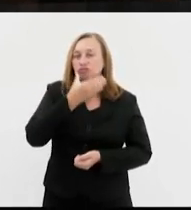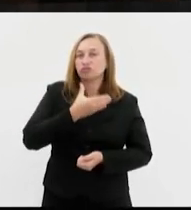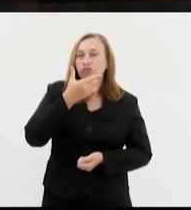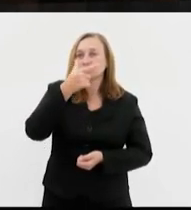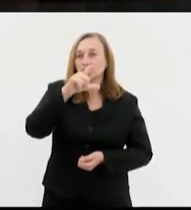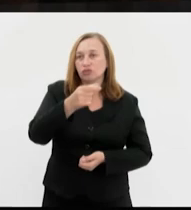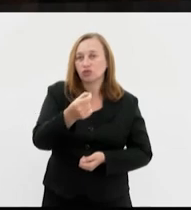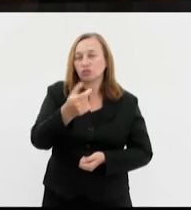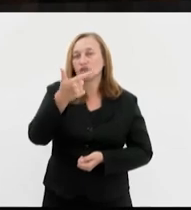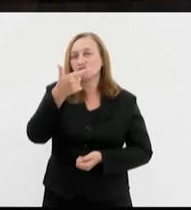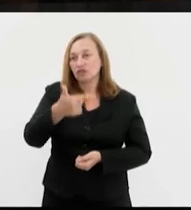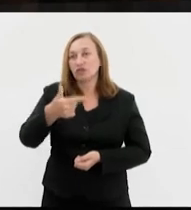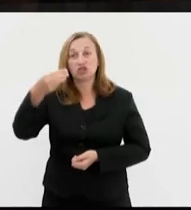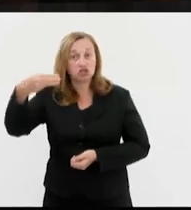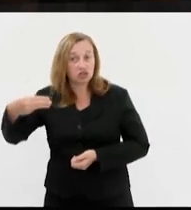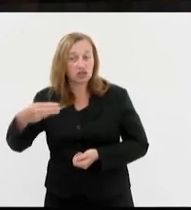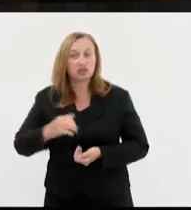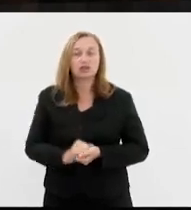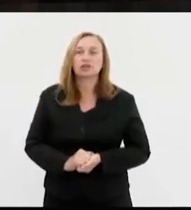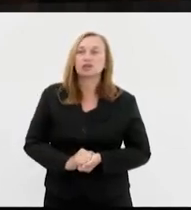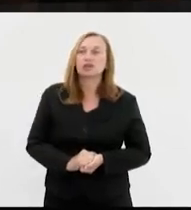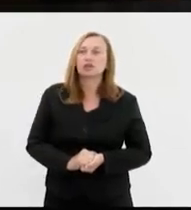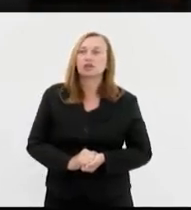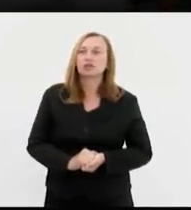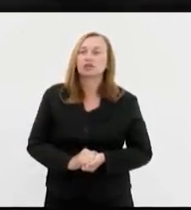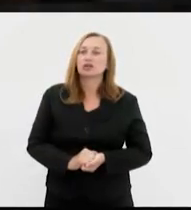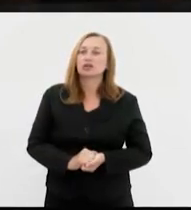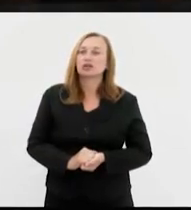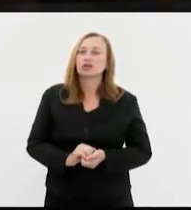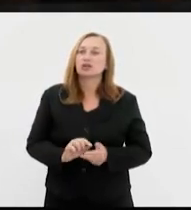é a reforma tributária.